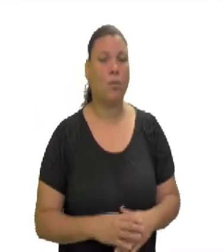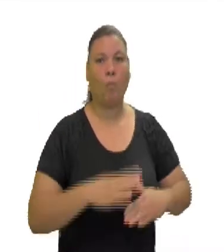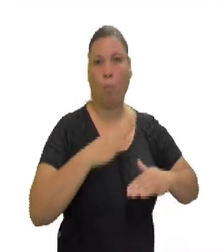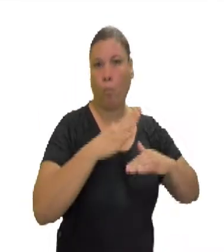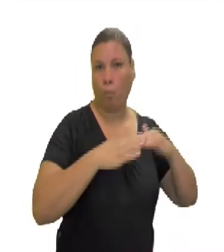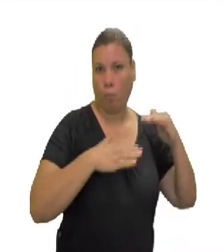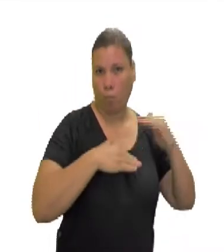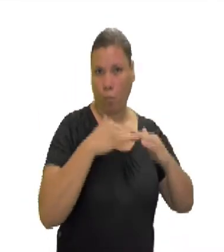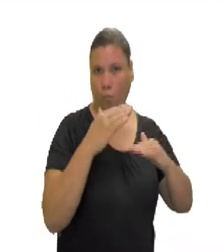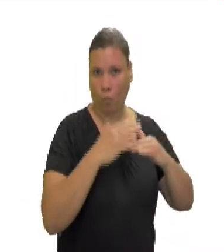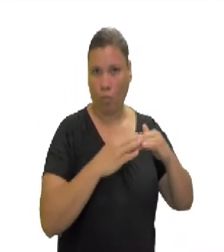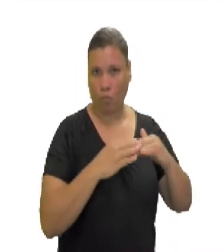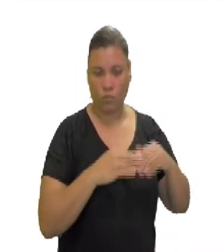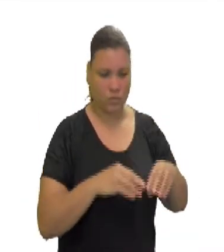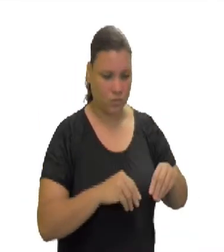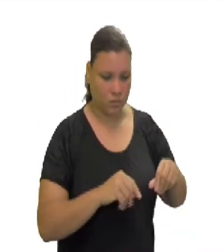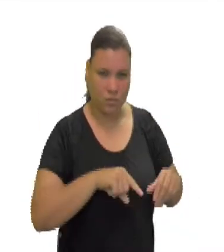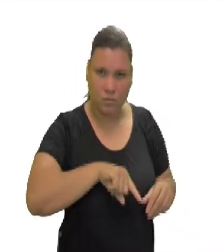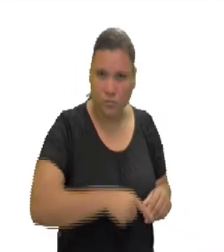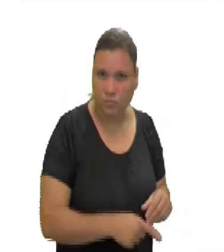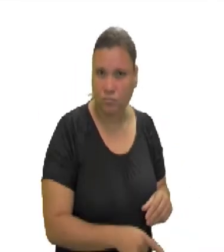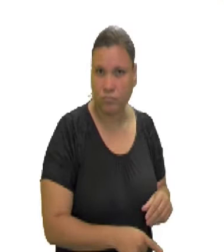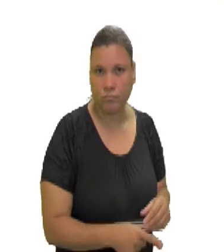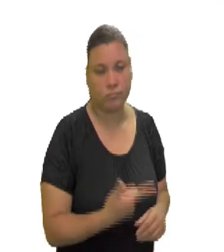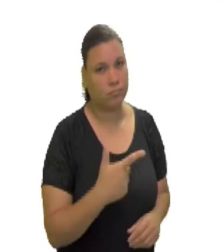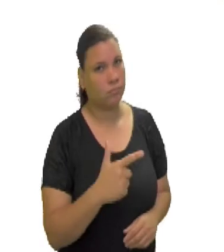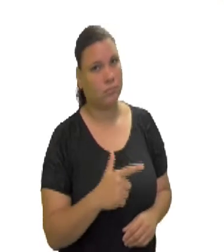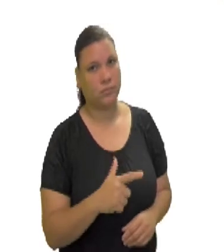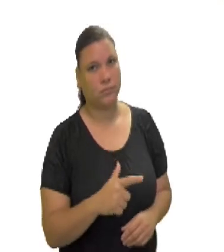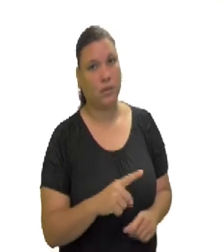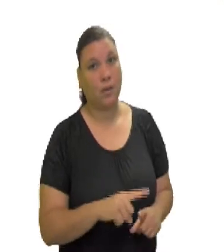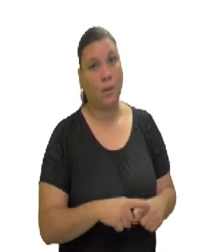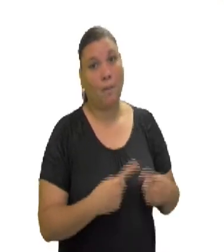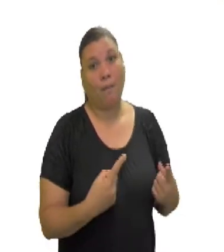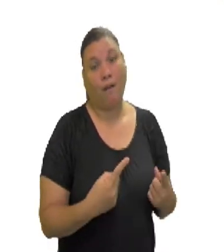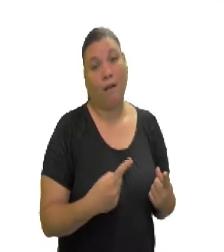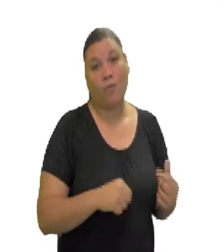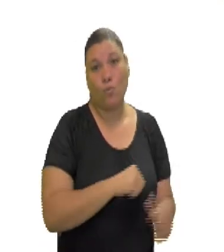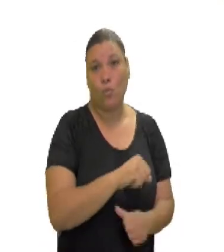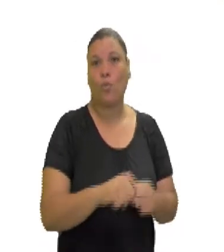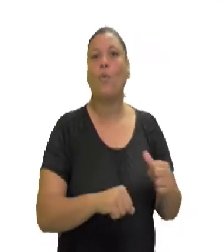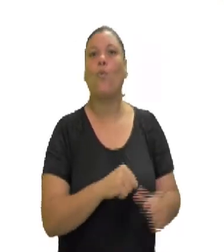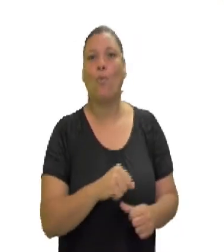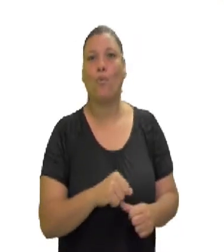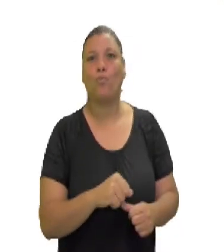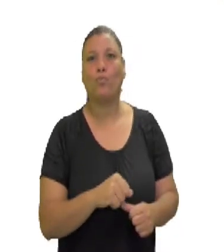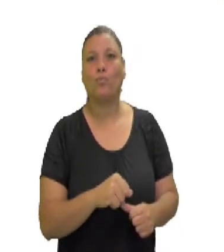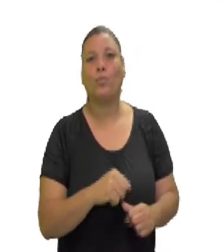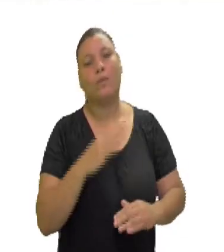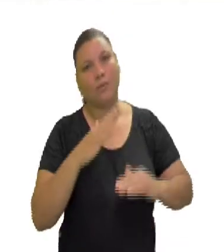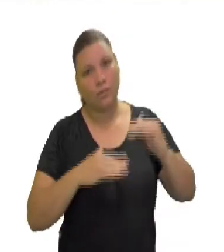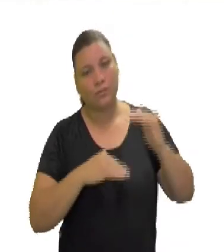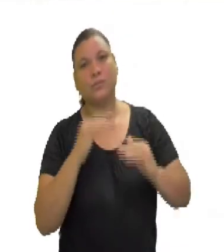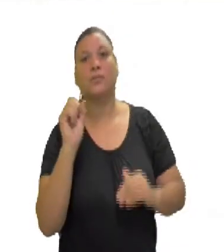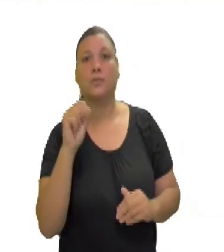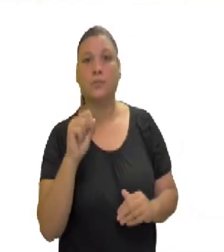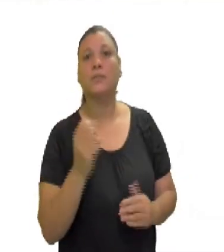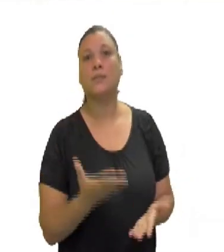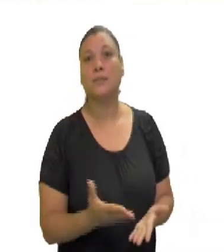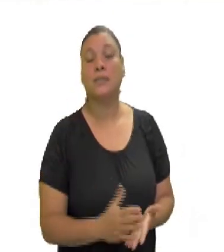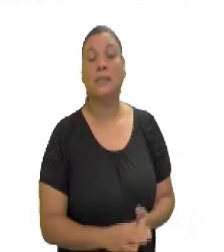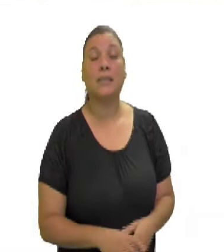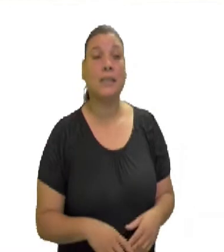pessoas responsáveis por desbravar as terras brasileiras, como assim? Por quê, professora? Porque